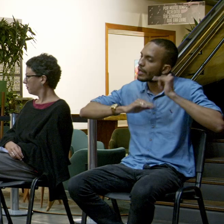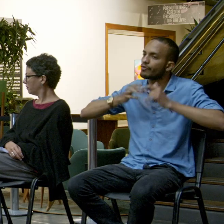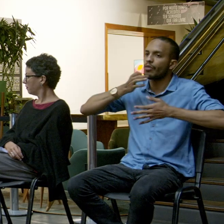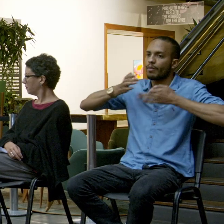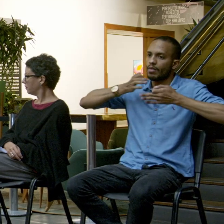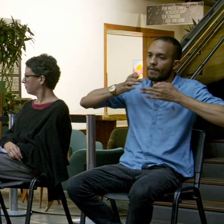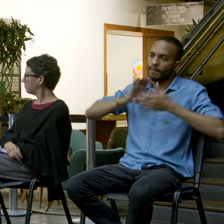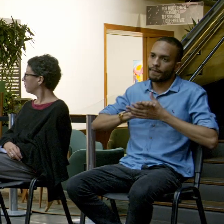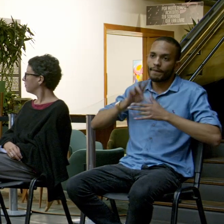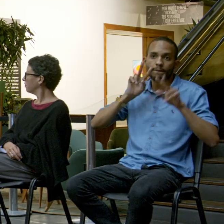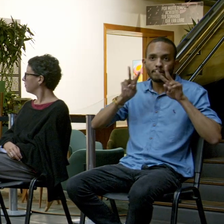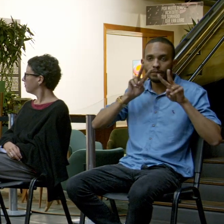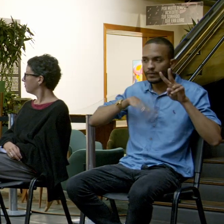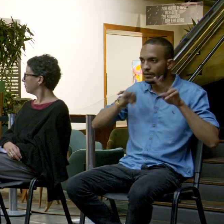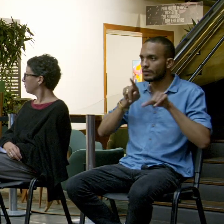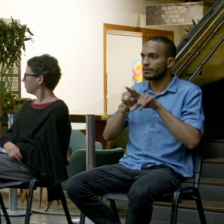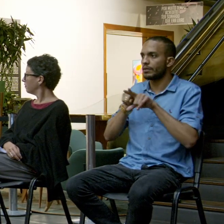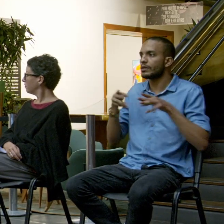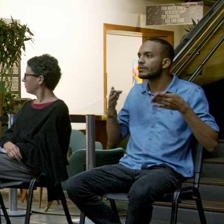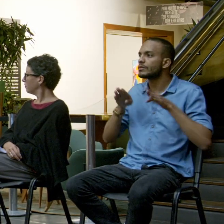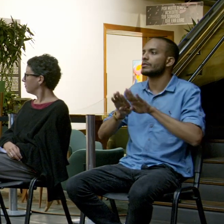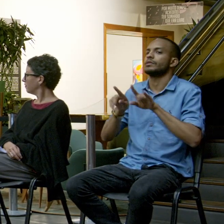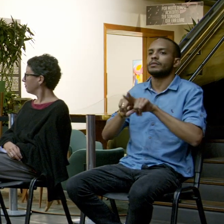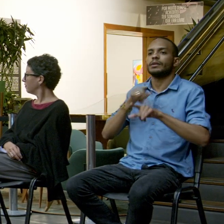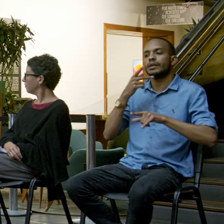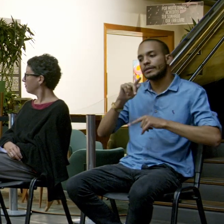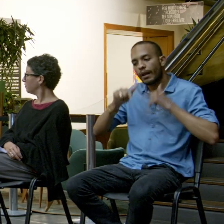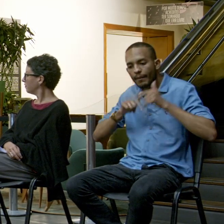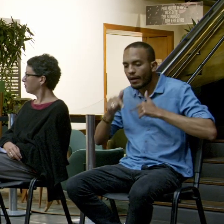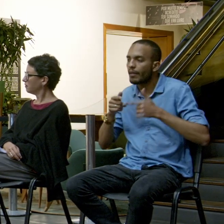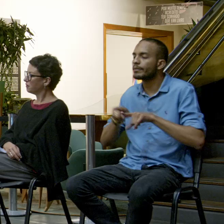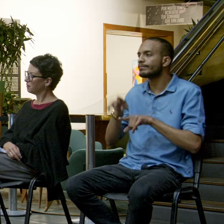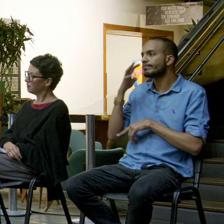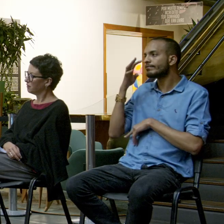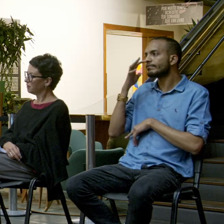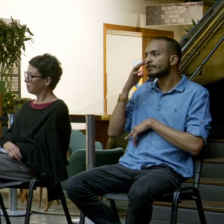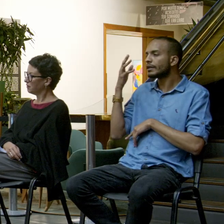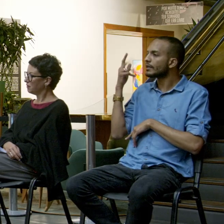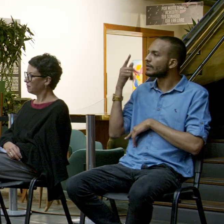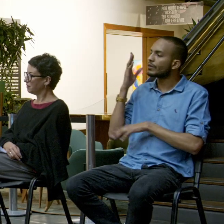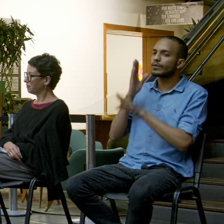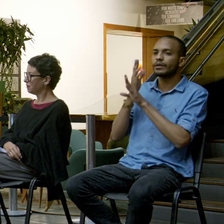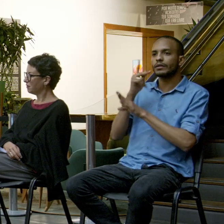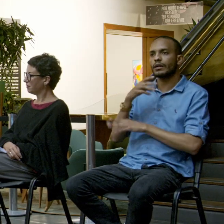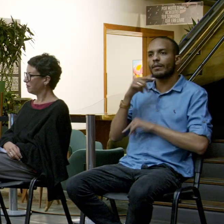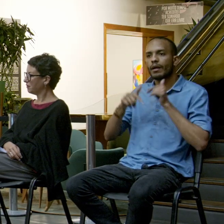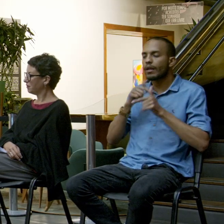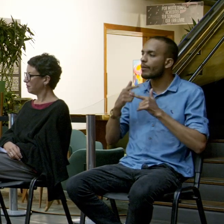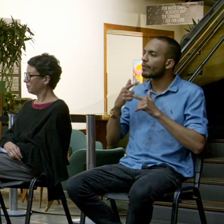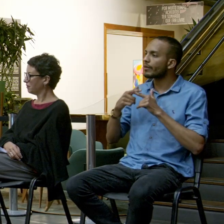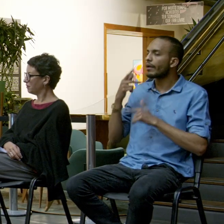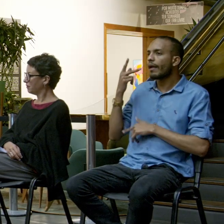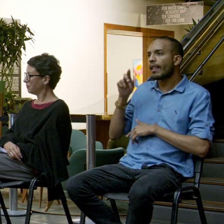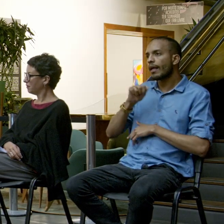aí estava vendo as obras da exposição e vi esse trabalho e achei lindo reencontrar esse trabalho, porque esse trabalho eu vi a